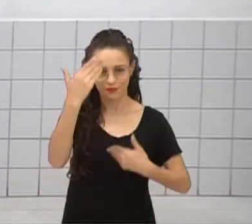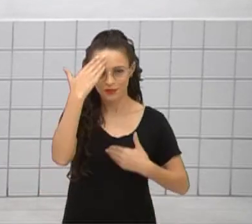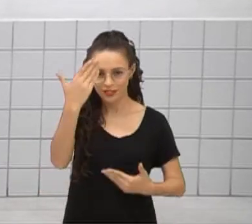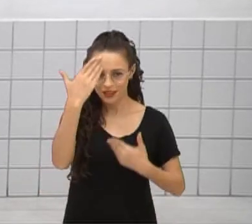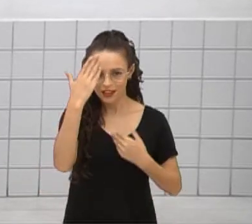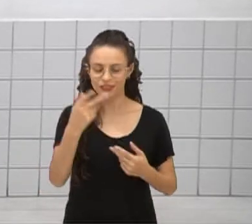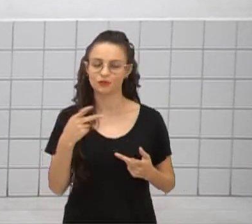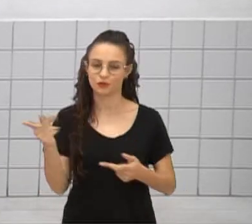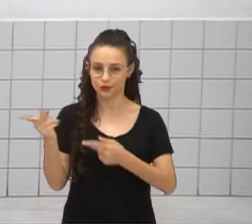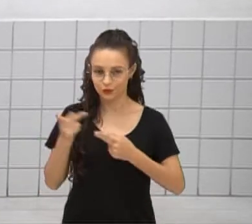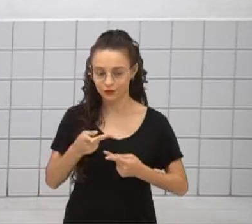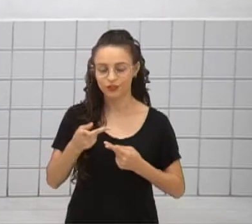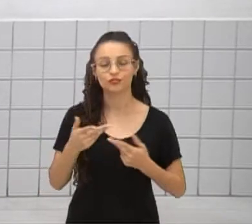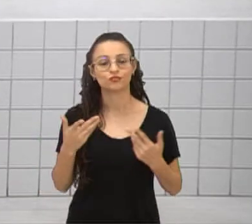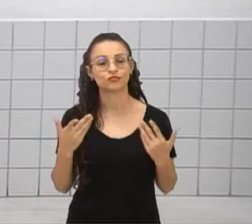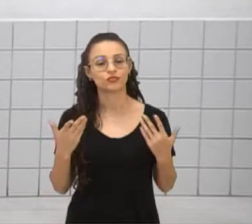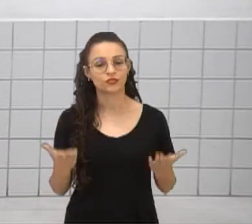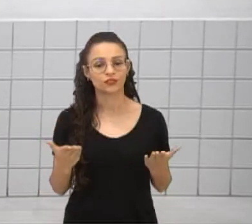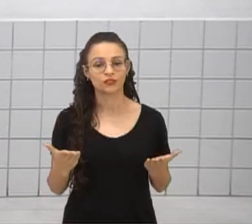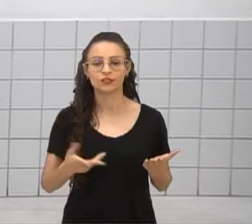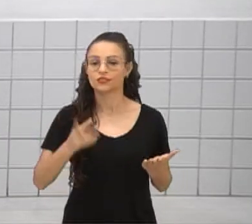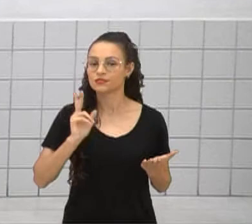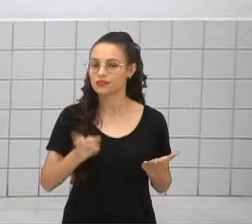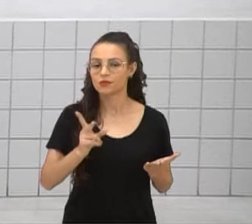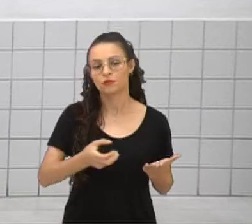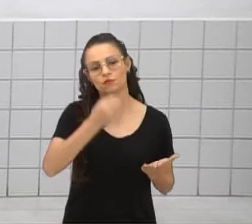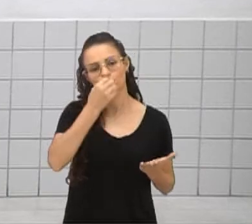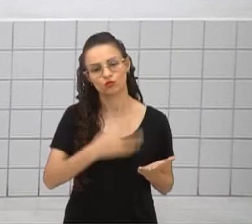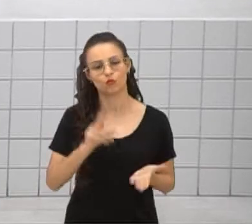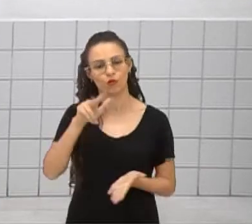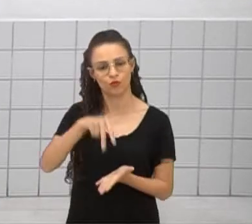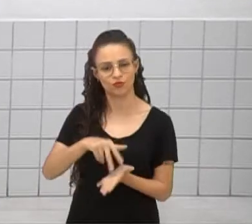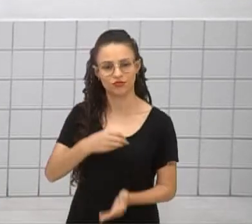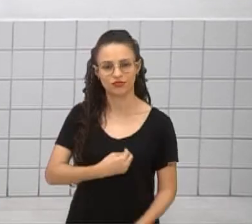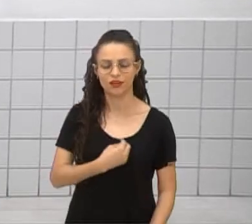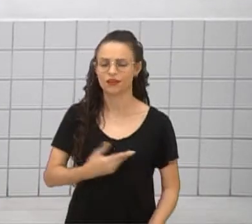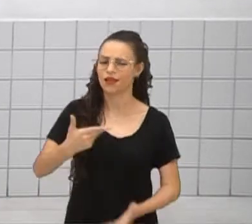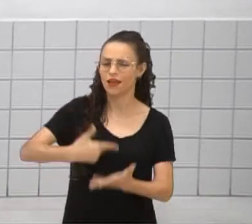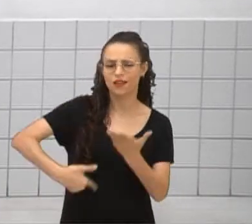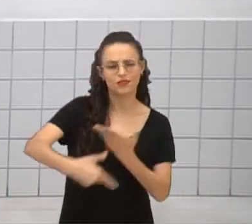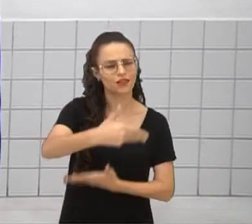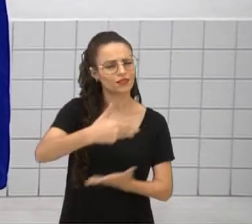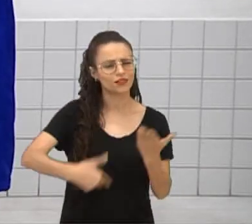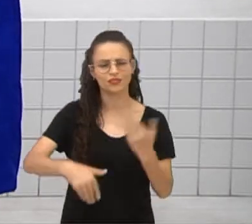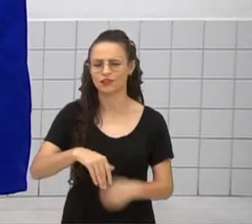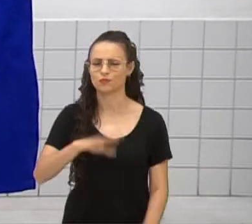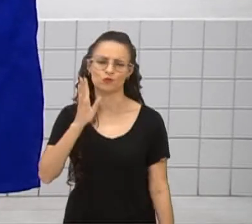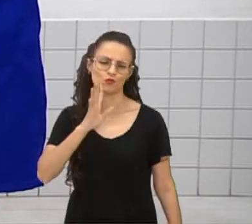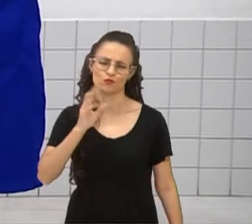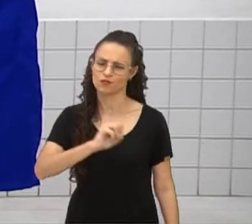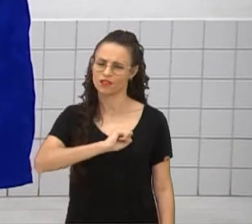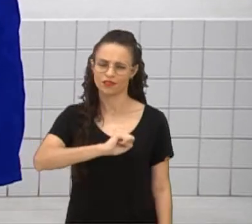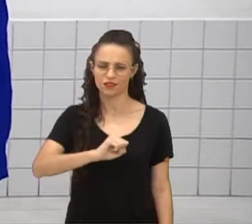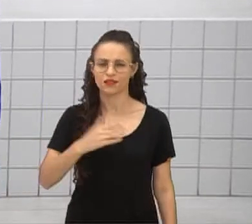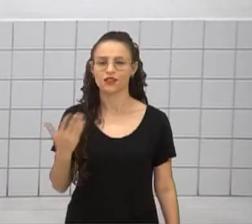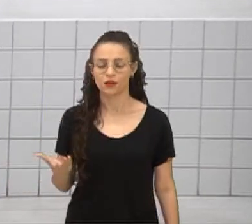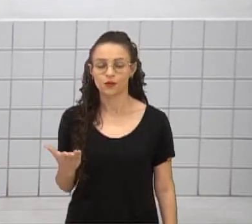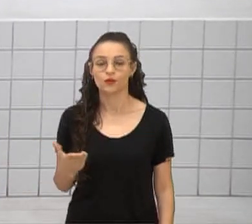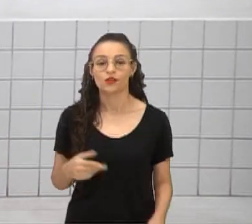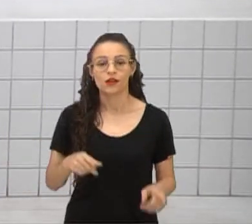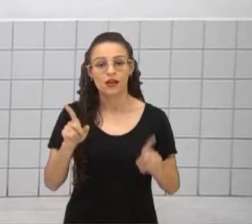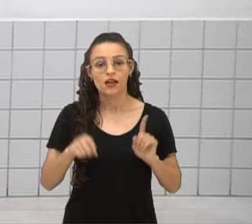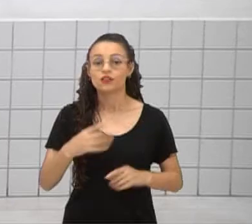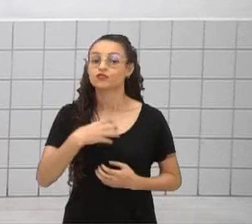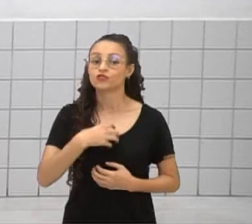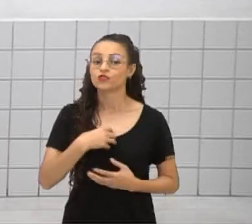obrigado pelo convite e é sempre muito bom tá aqui e essa interação ela é demais né é